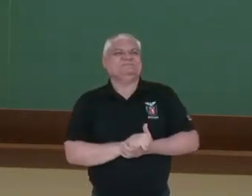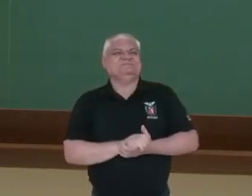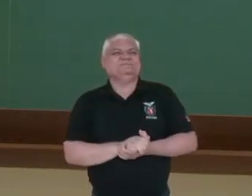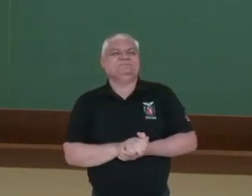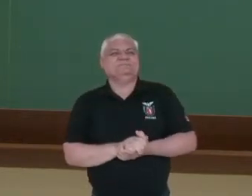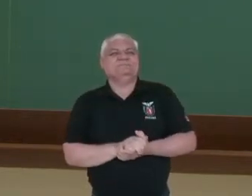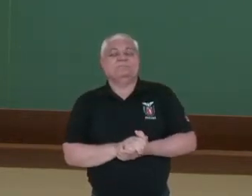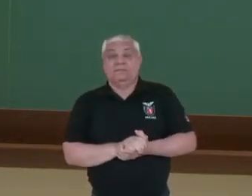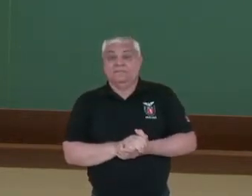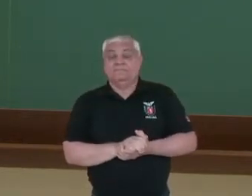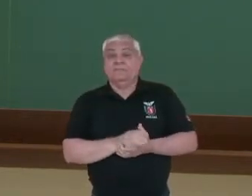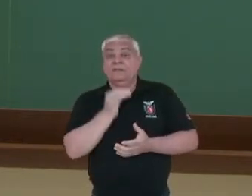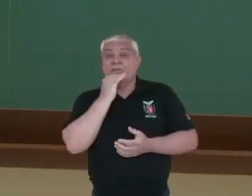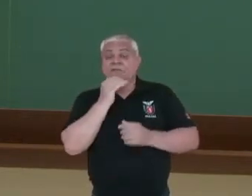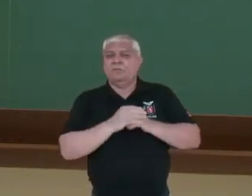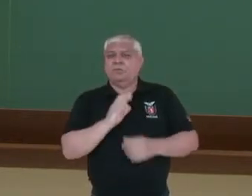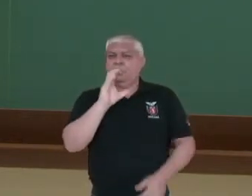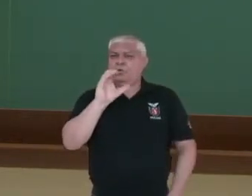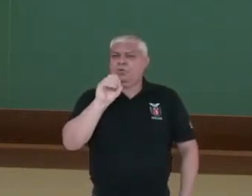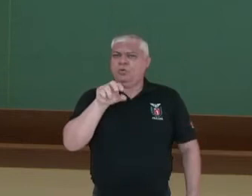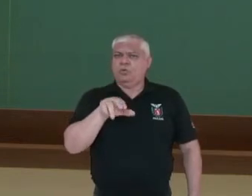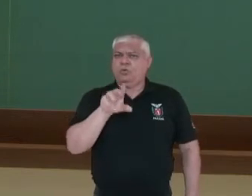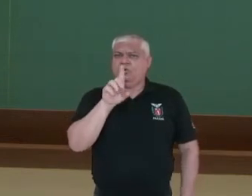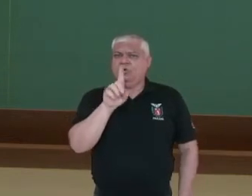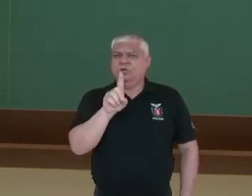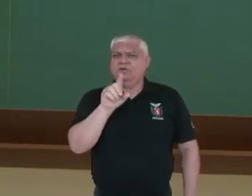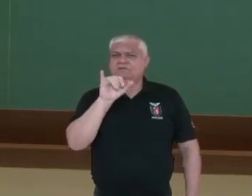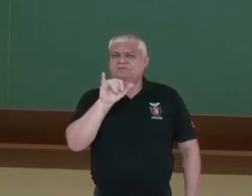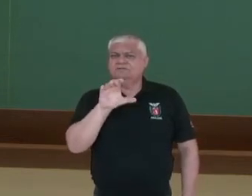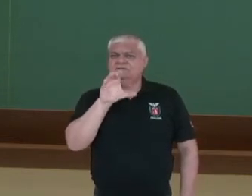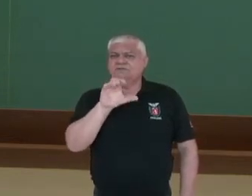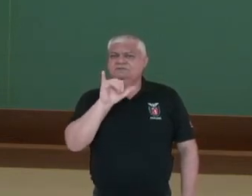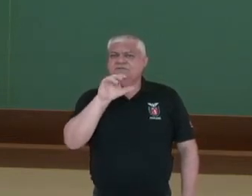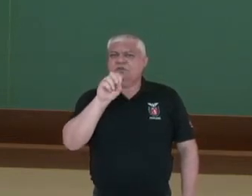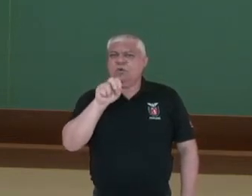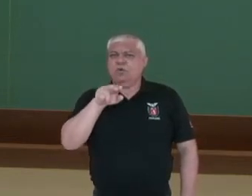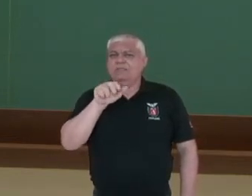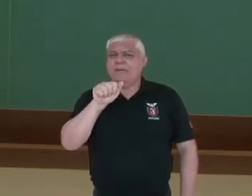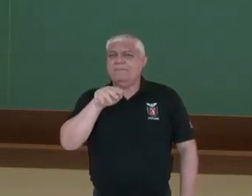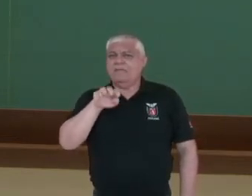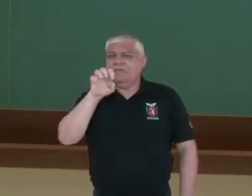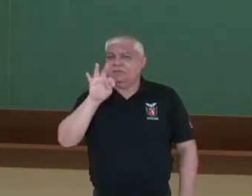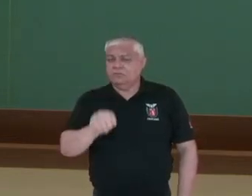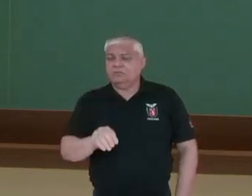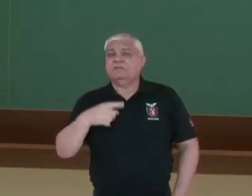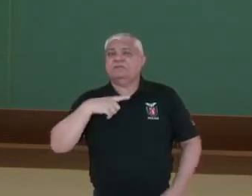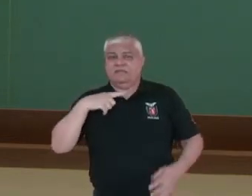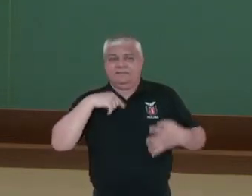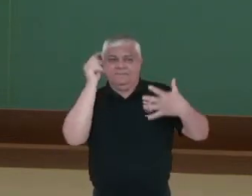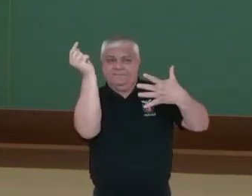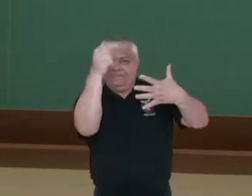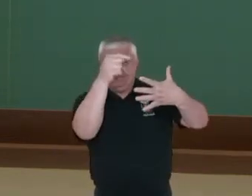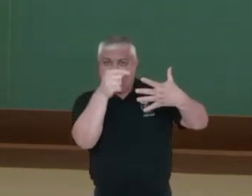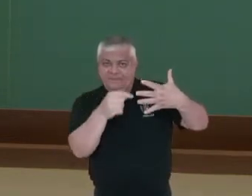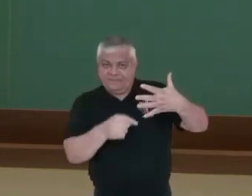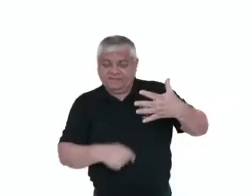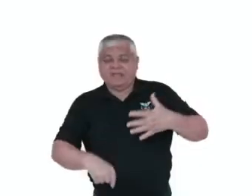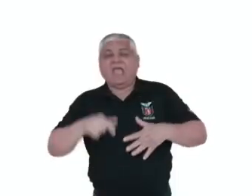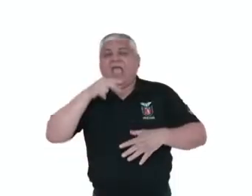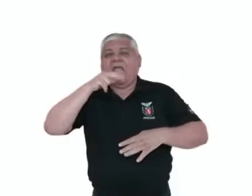e a ginástica condicionamento ela tem alguns exemplos né aqui vocês fizeram ali foi funcional mas também existe a